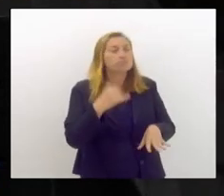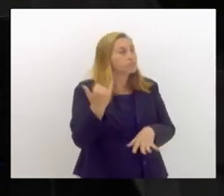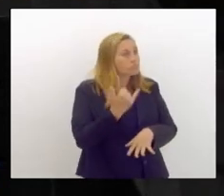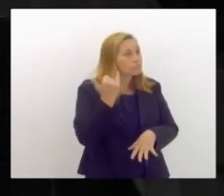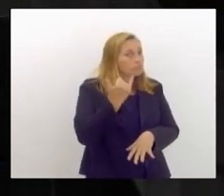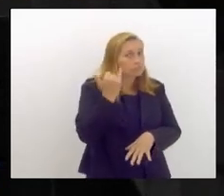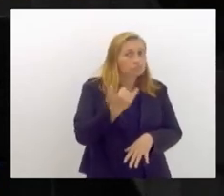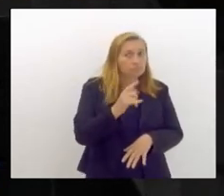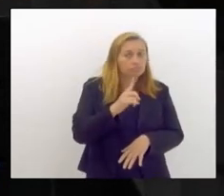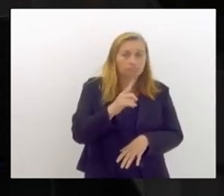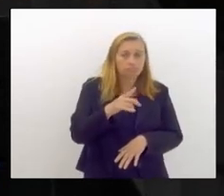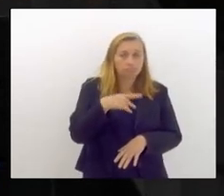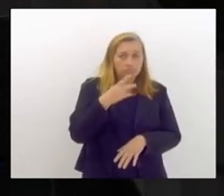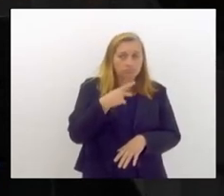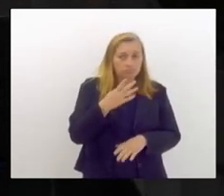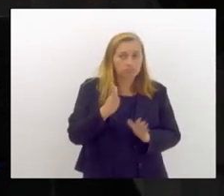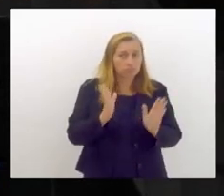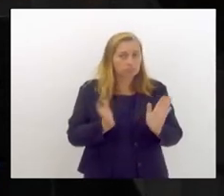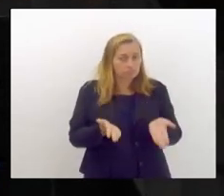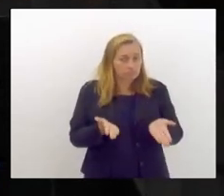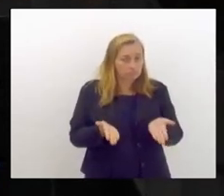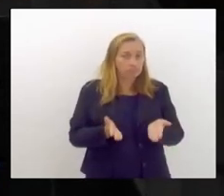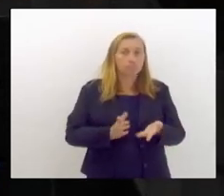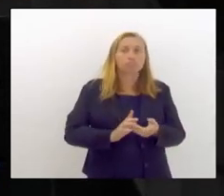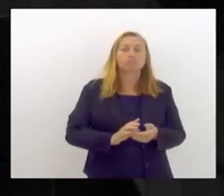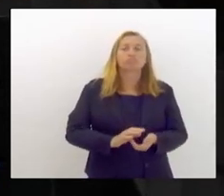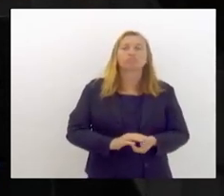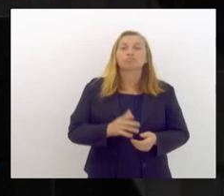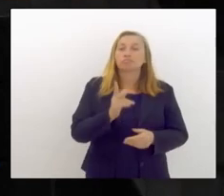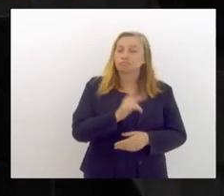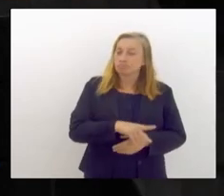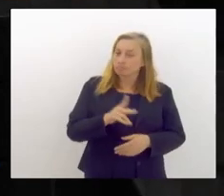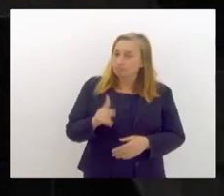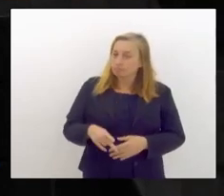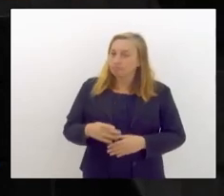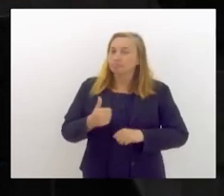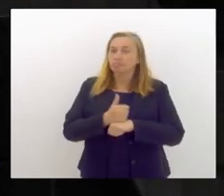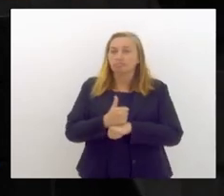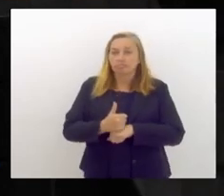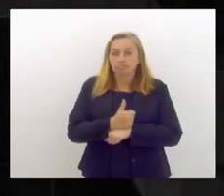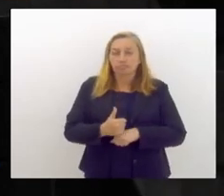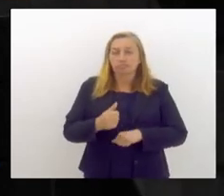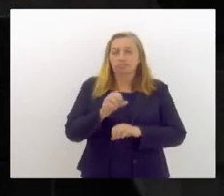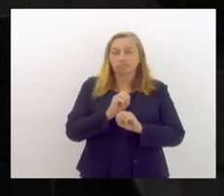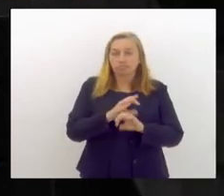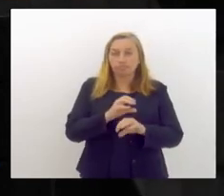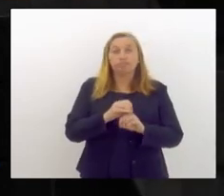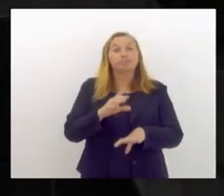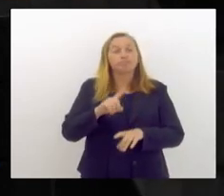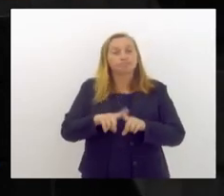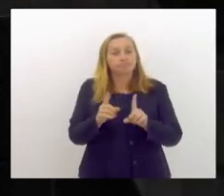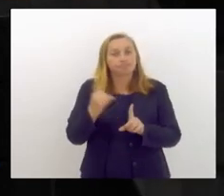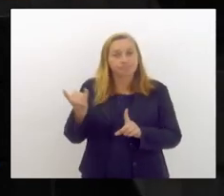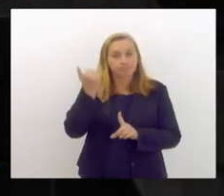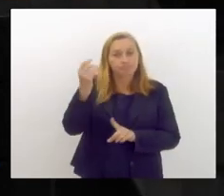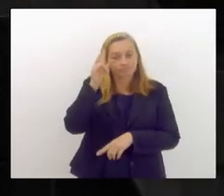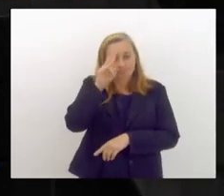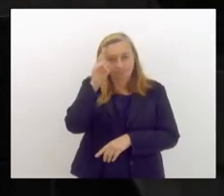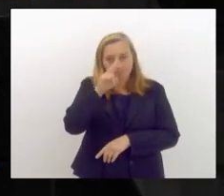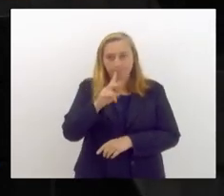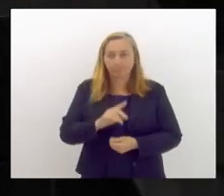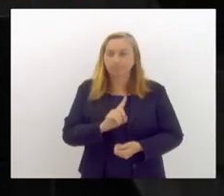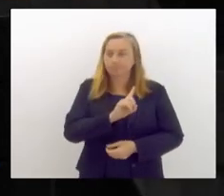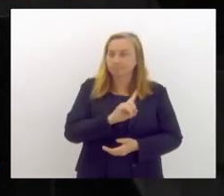importantes, não vamos nem falar na carência de professores e profissionais de educação. Mas é importante lembrar que o